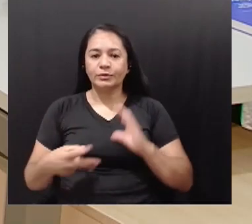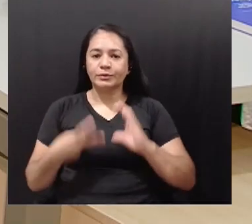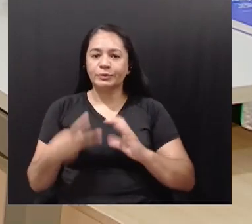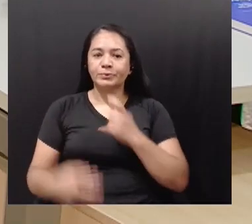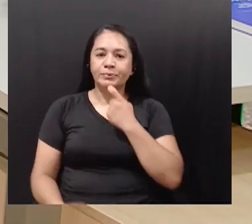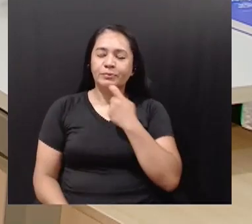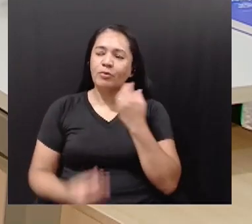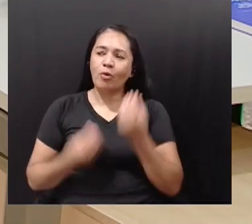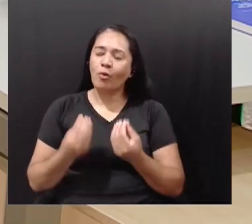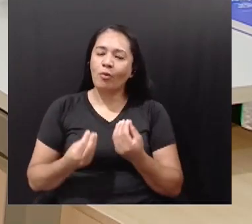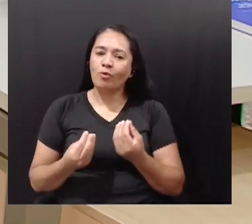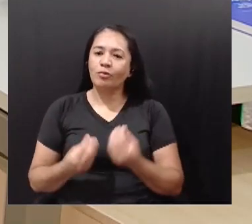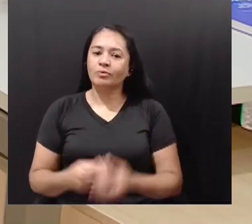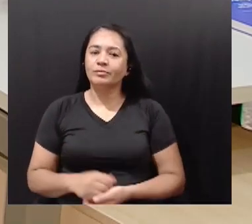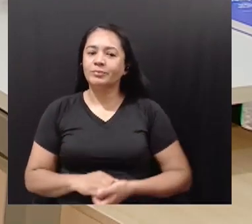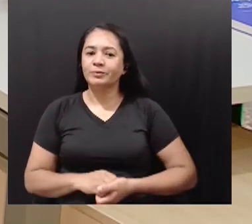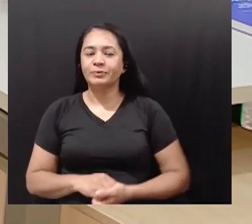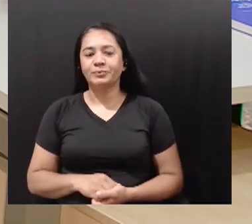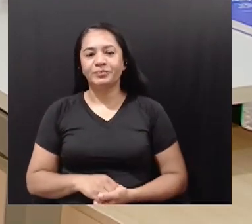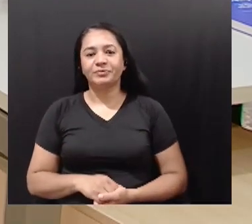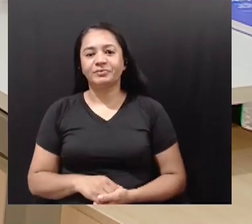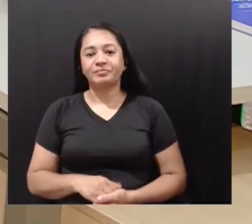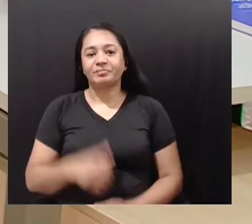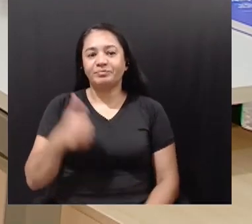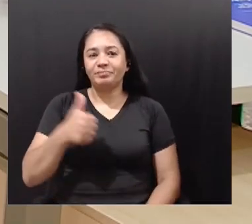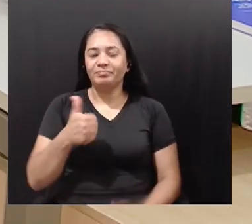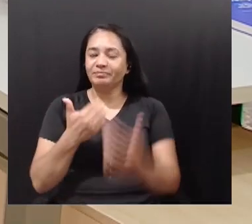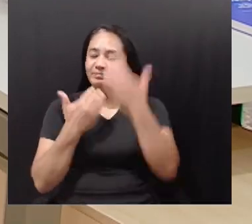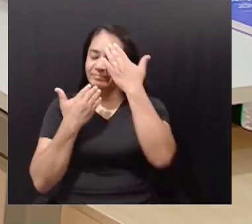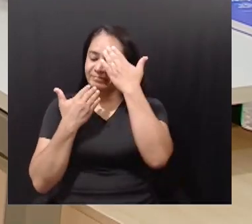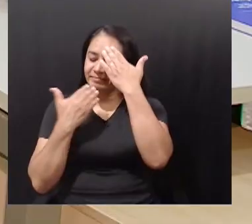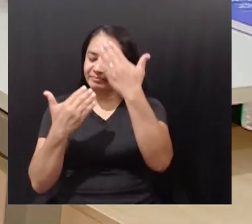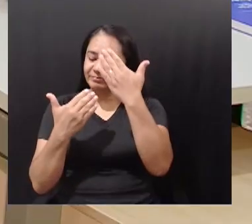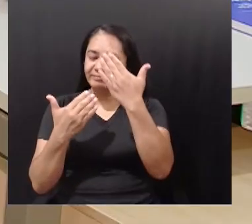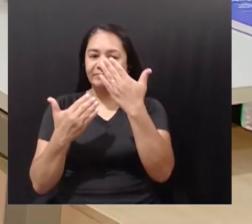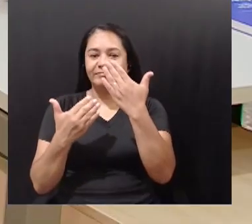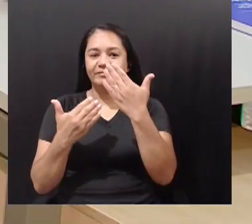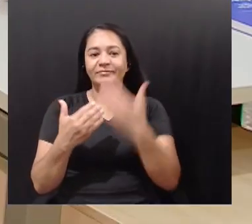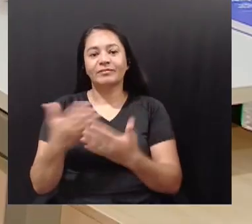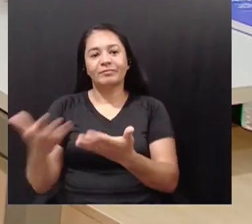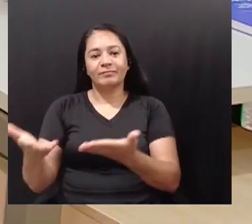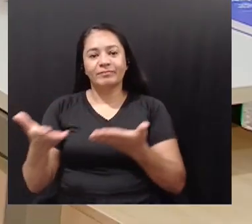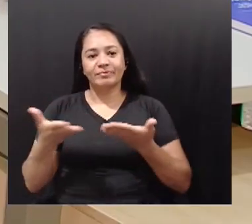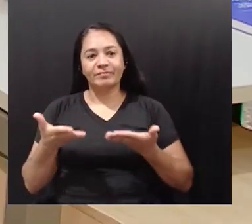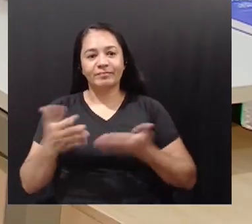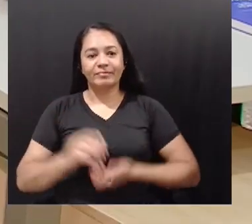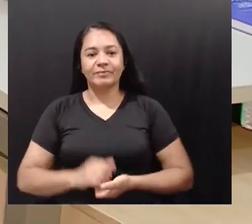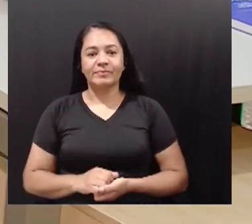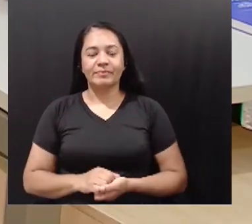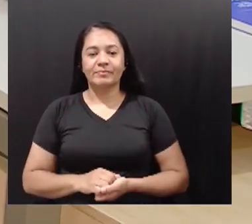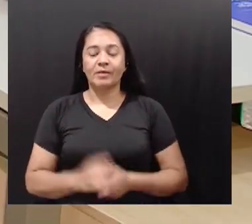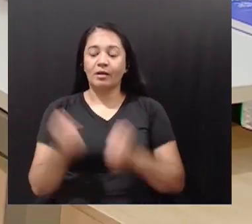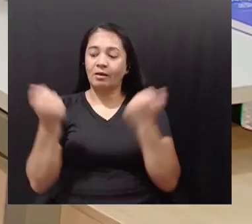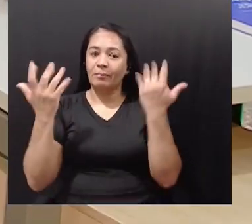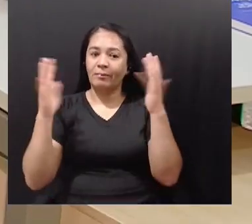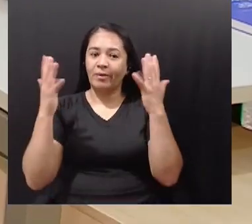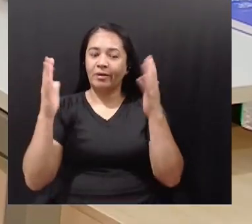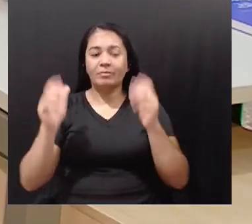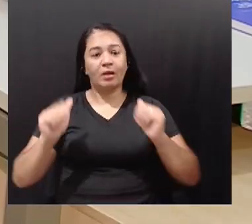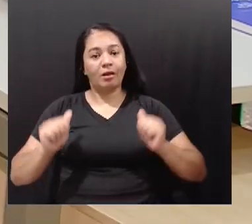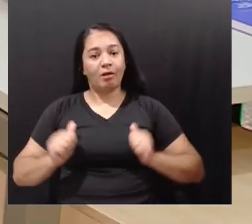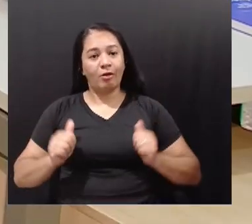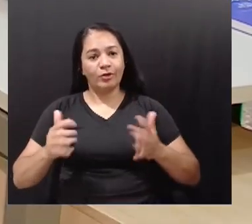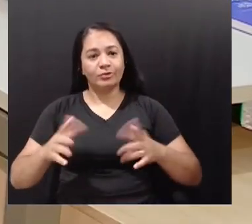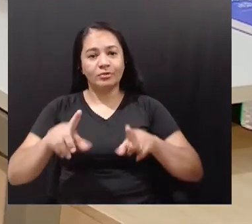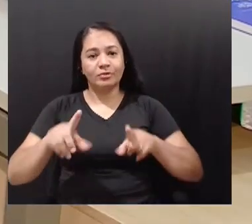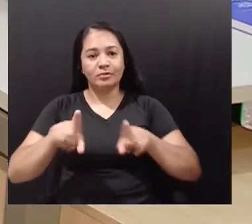Conta mais um pouco para a gente. Primeiramente, quero agradecer, Rafa, pelo convite e parabenizar por essa iniciativa também. É muito